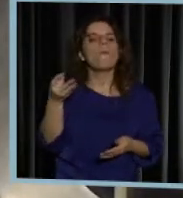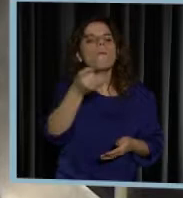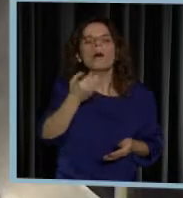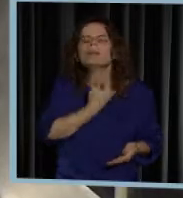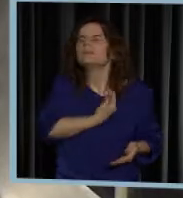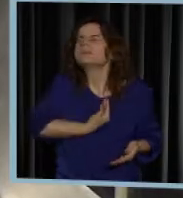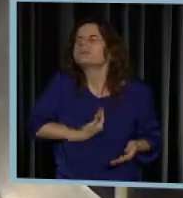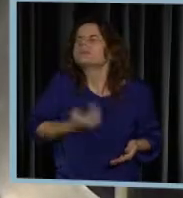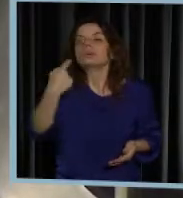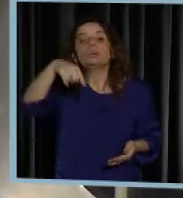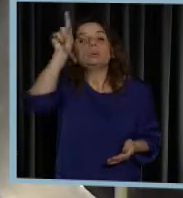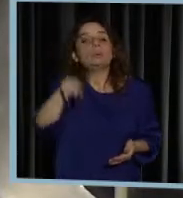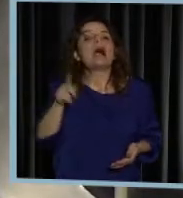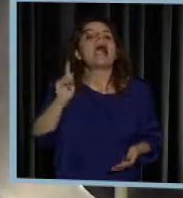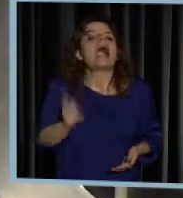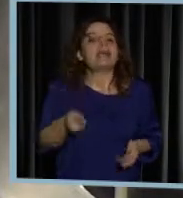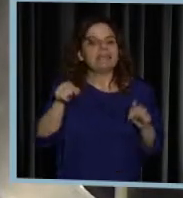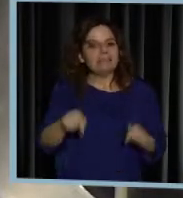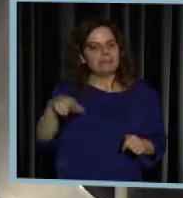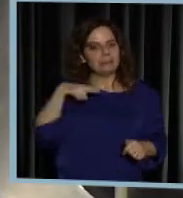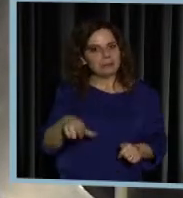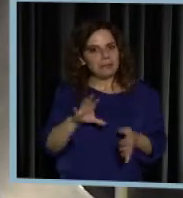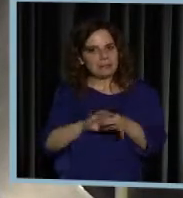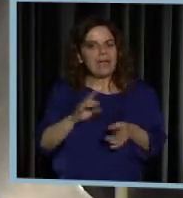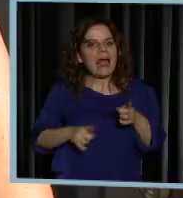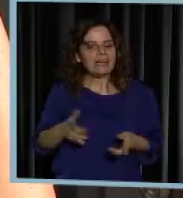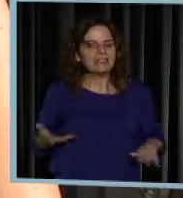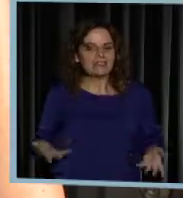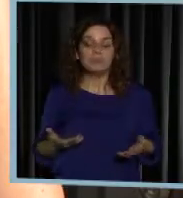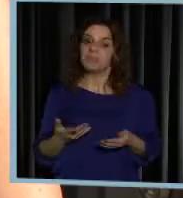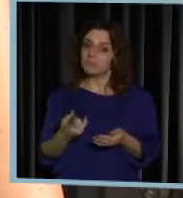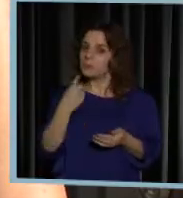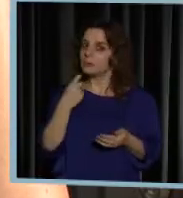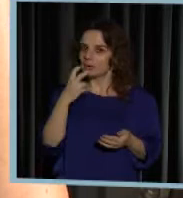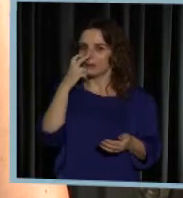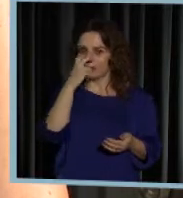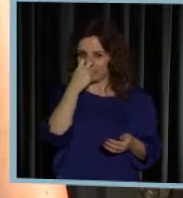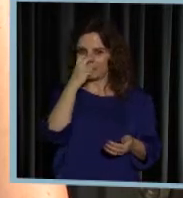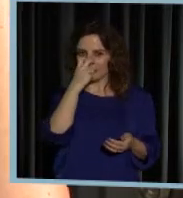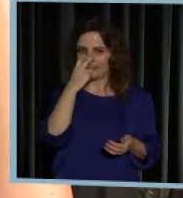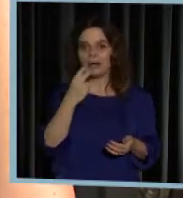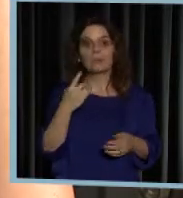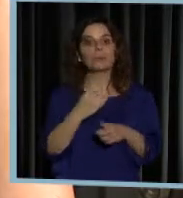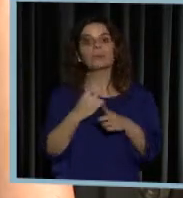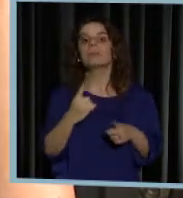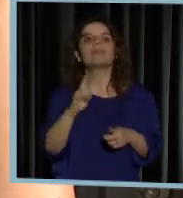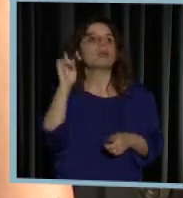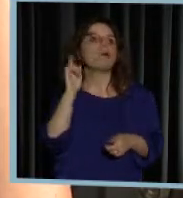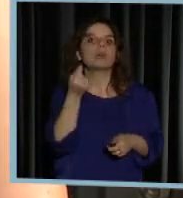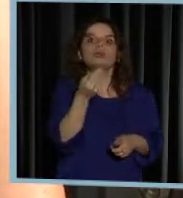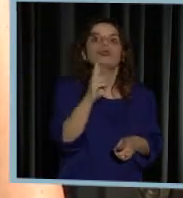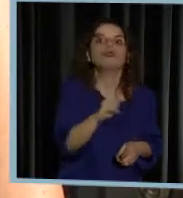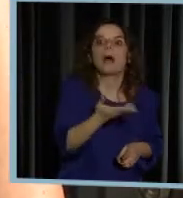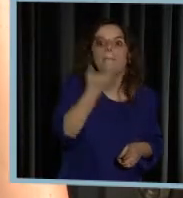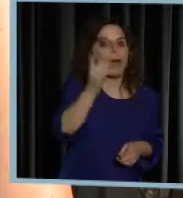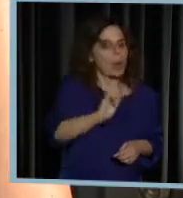valiosa, mais antiga, no caso, mais antiga, relacionada com o nosso país, com Portugal? Essa pergunta é curiosa, porque de facto não é a mais valiosa, mas